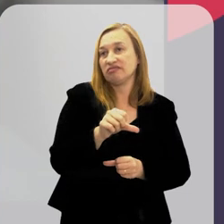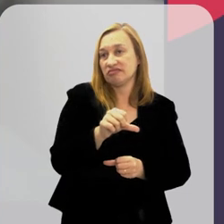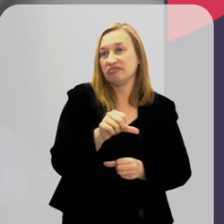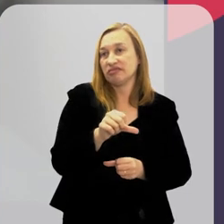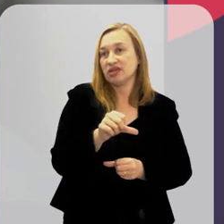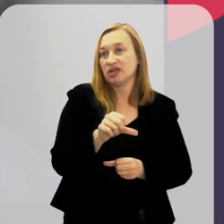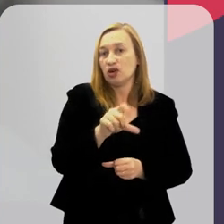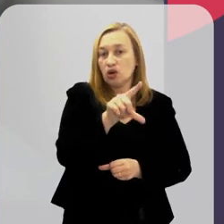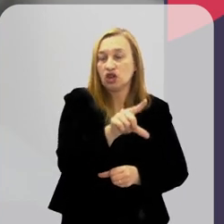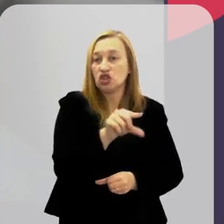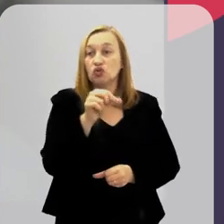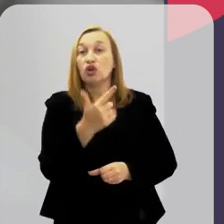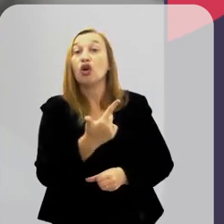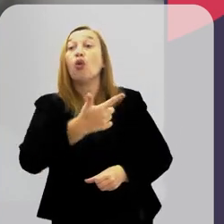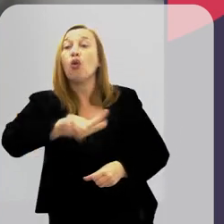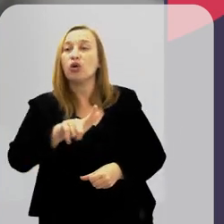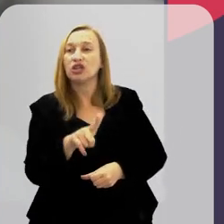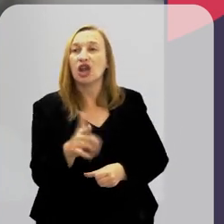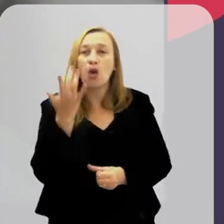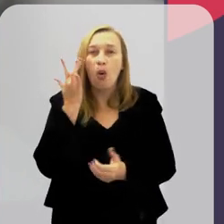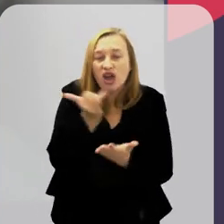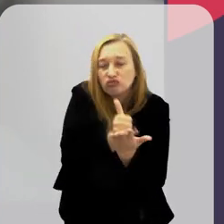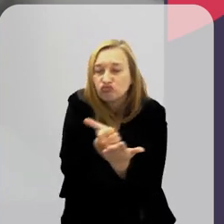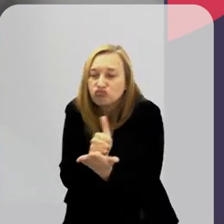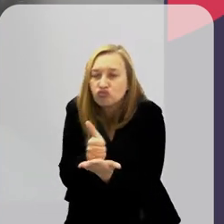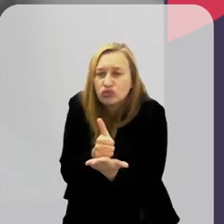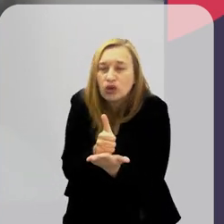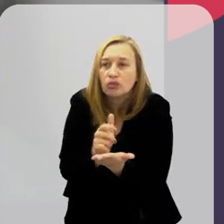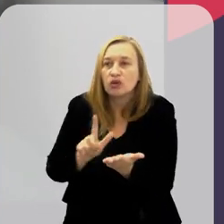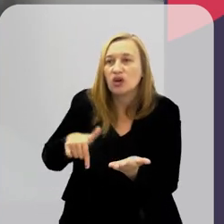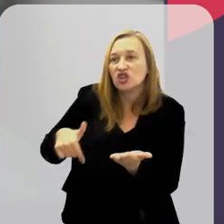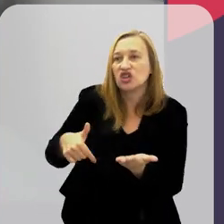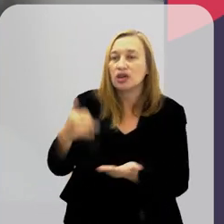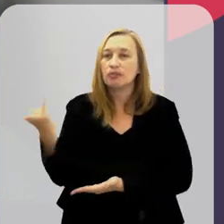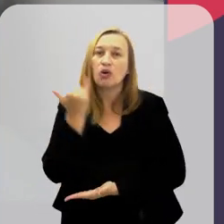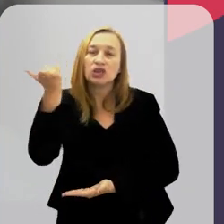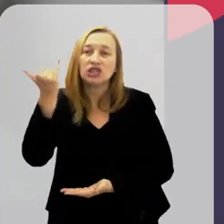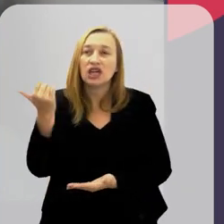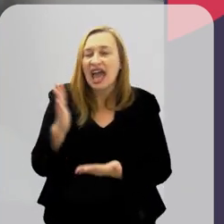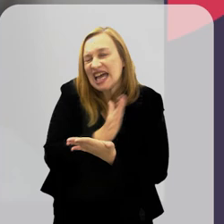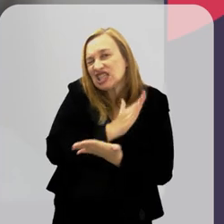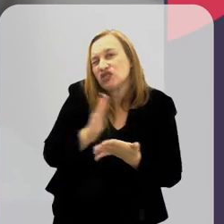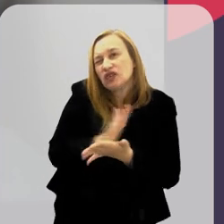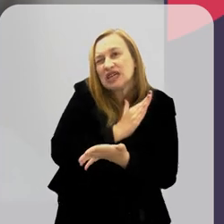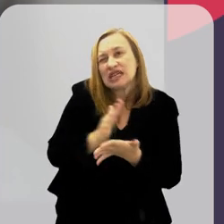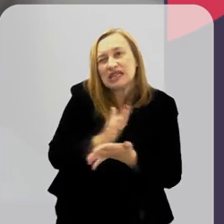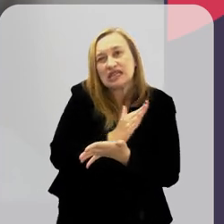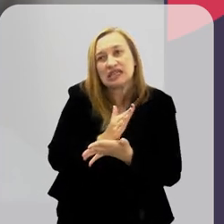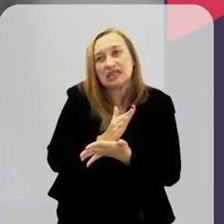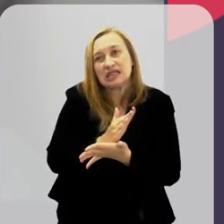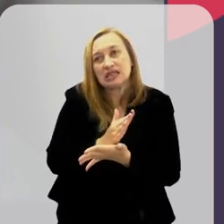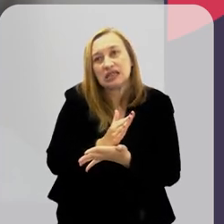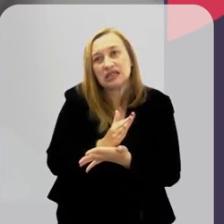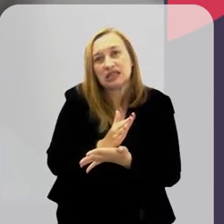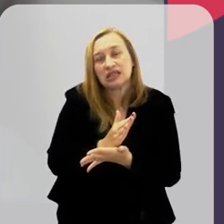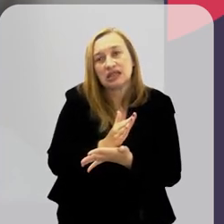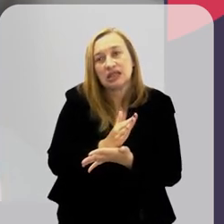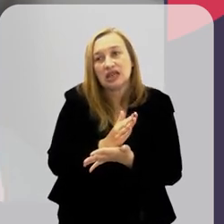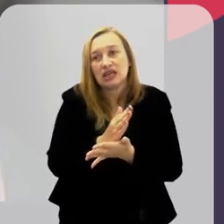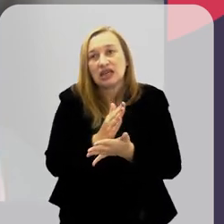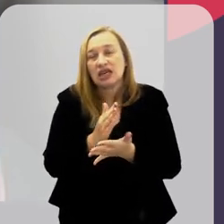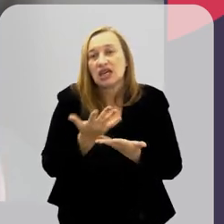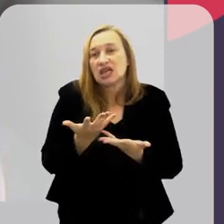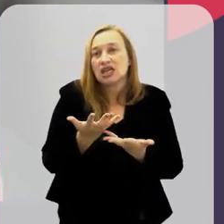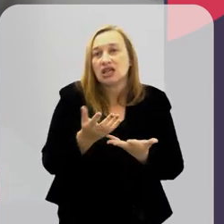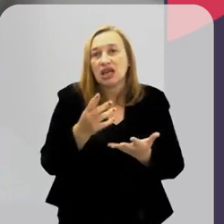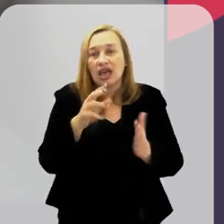abordagem. Porque eu acho que a partir do jogo a gente pode ter uma lição muito importante que, às vezes, fazendo de